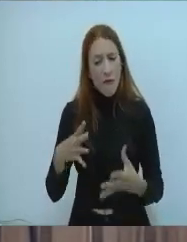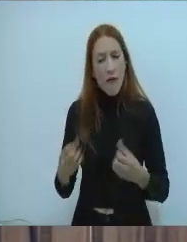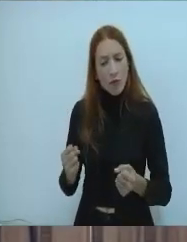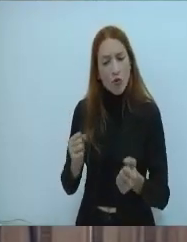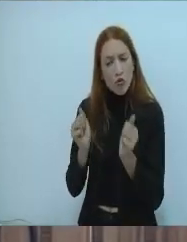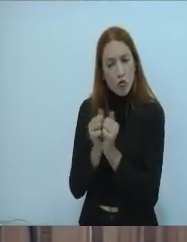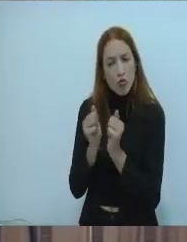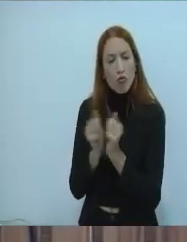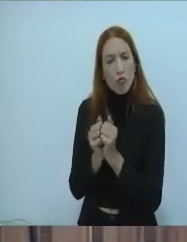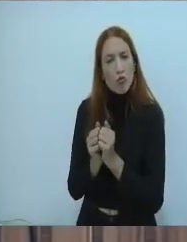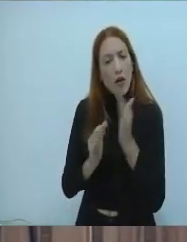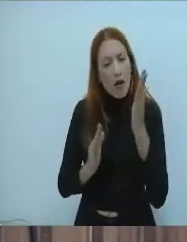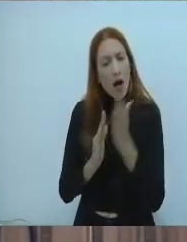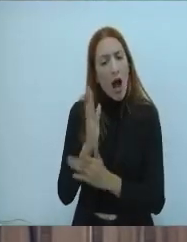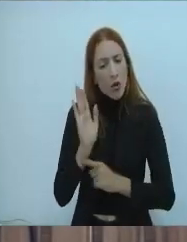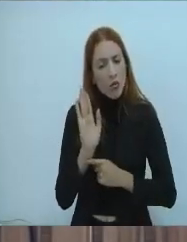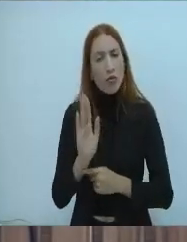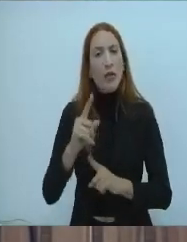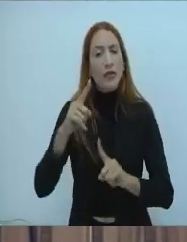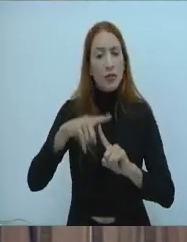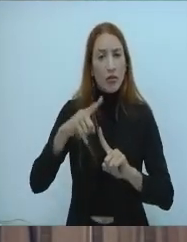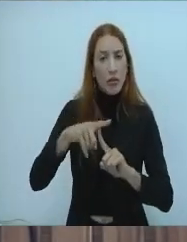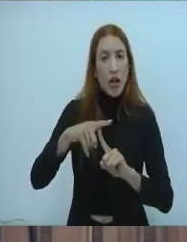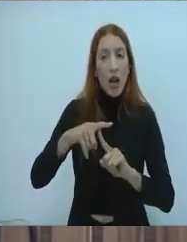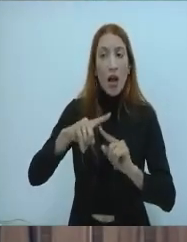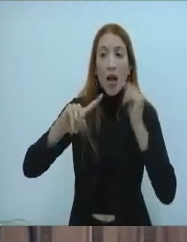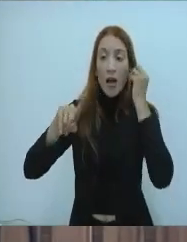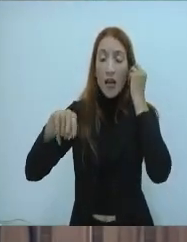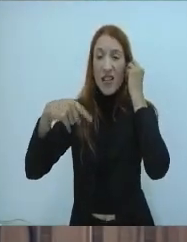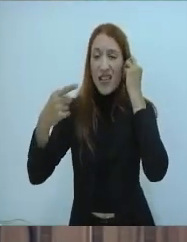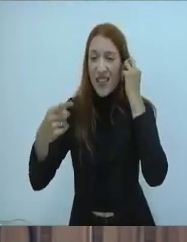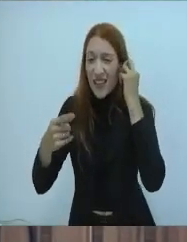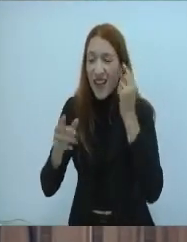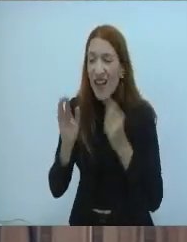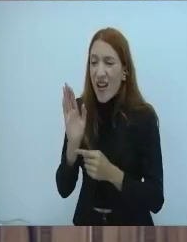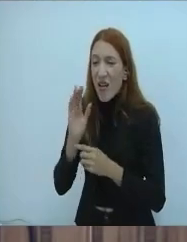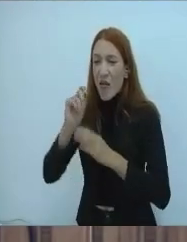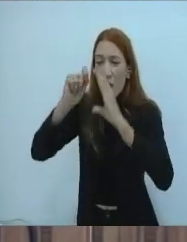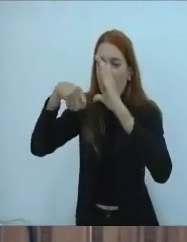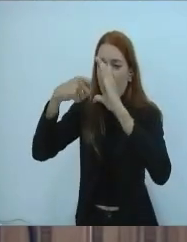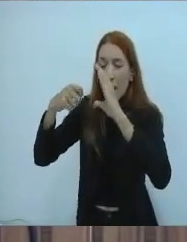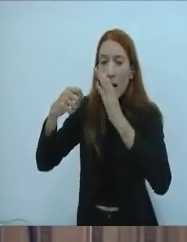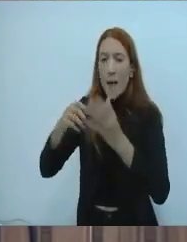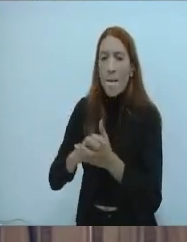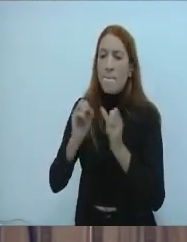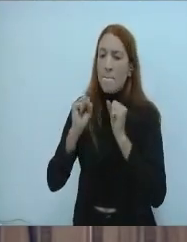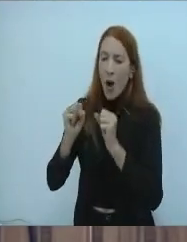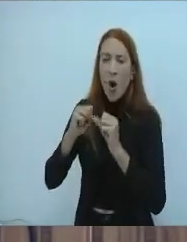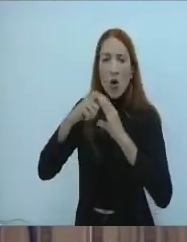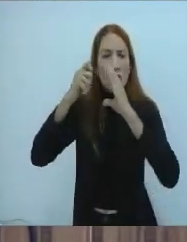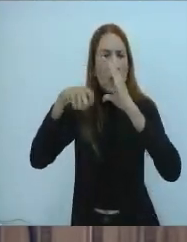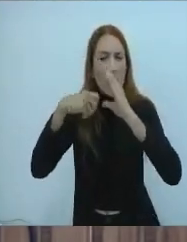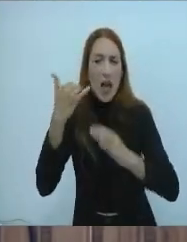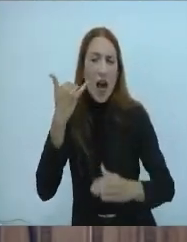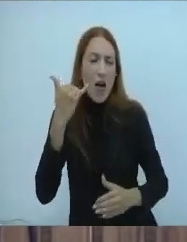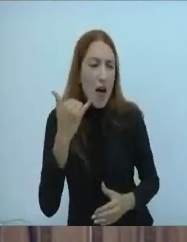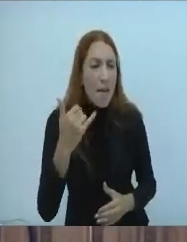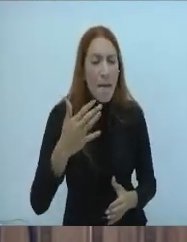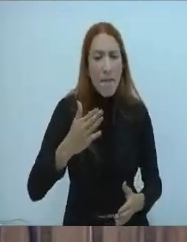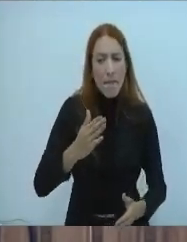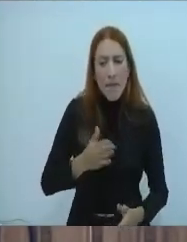de Freitas quando eles chegarem para oportunar o trabalho de vocês Ligue para vereador Jorge para o vereador Bernardo